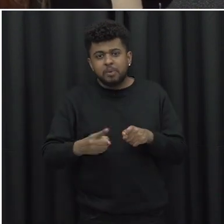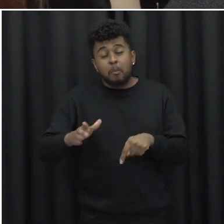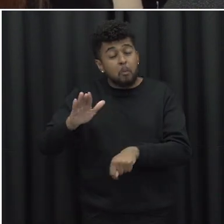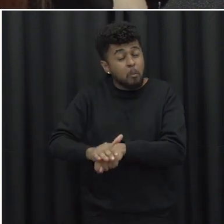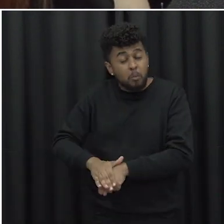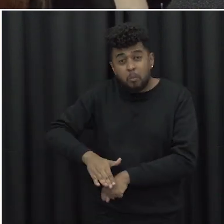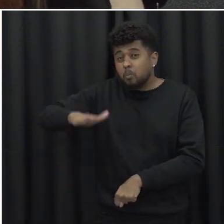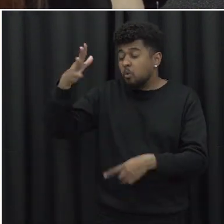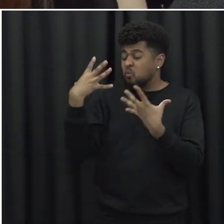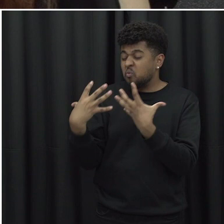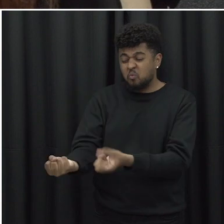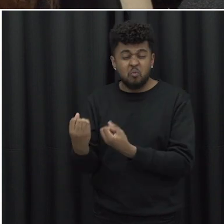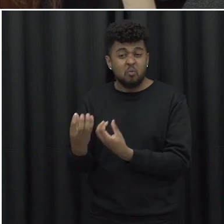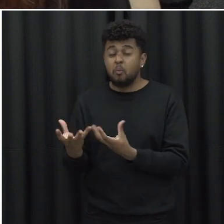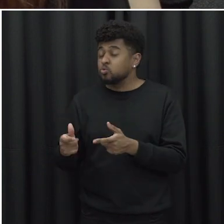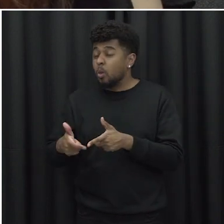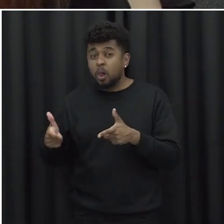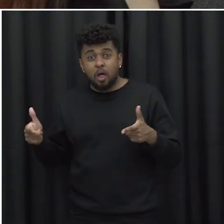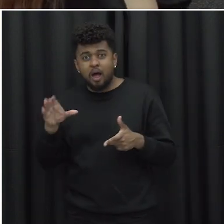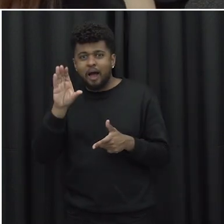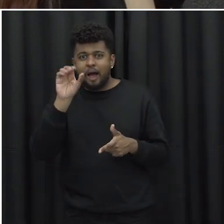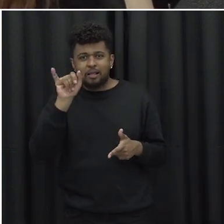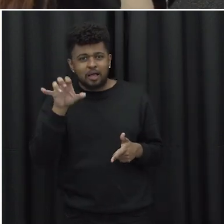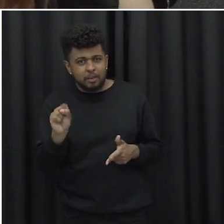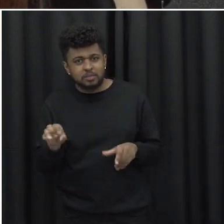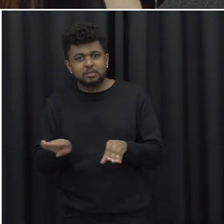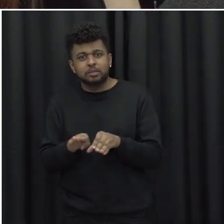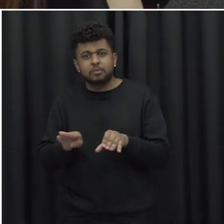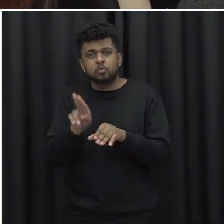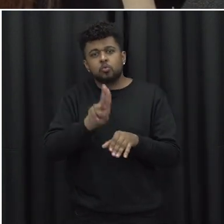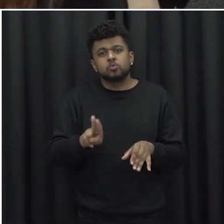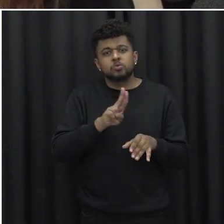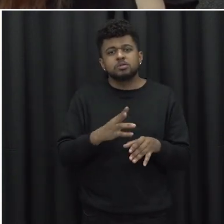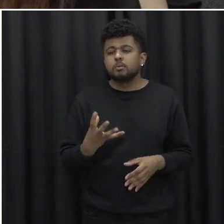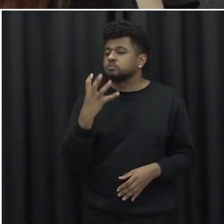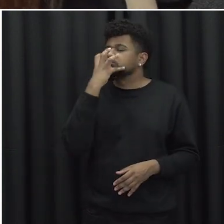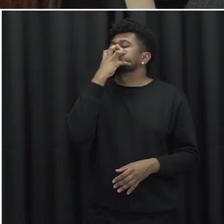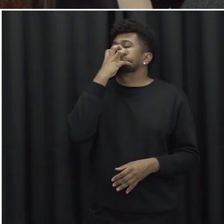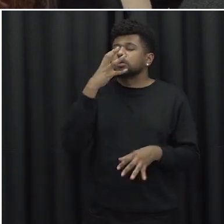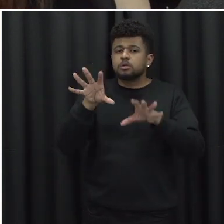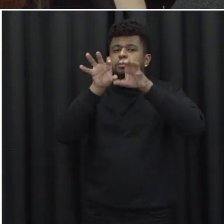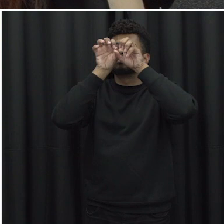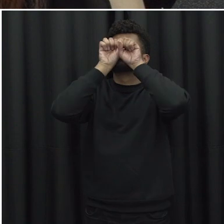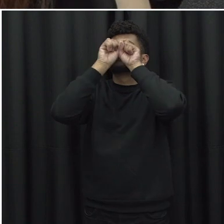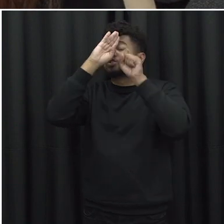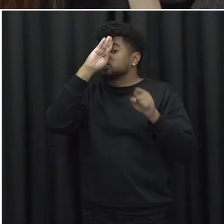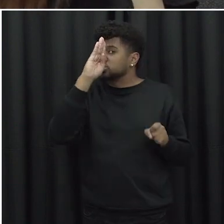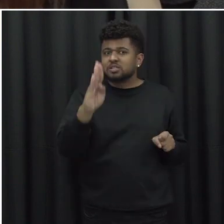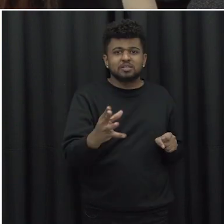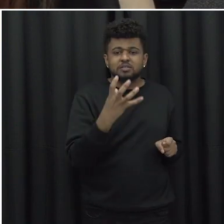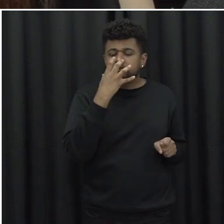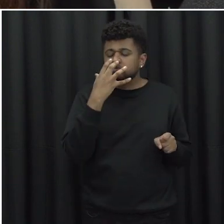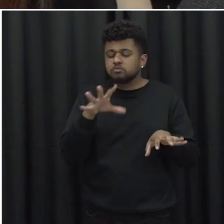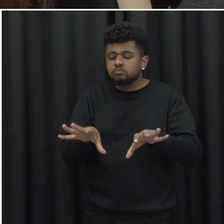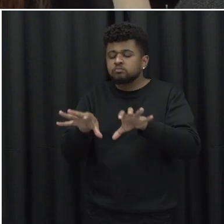inalatória, mas uma quantidade excessiva, muito grande, e através de máscaras, né, onde ele tinha